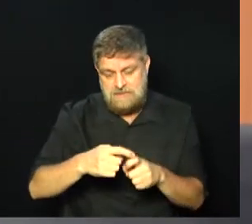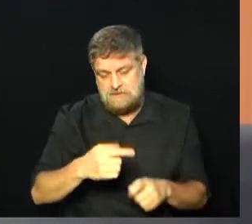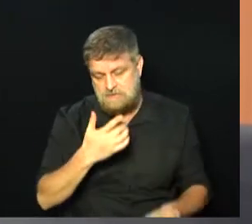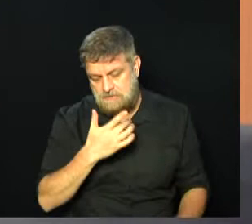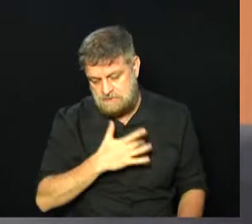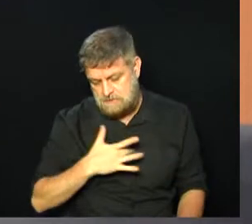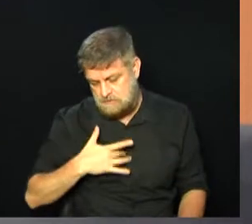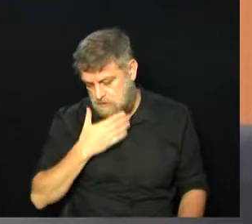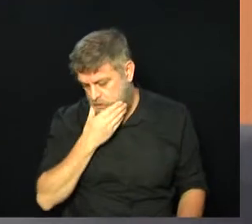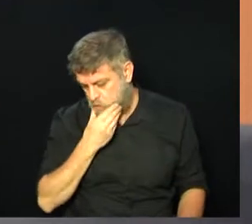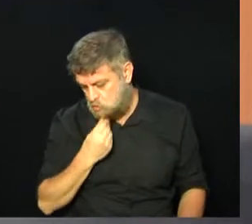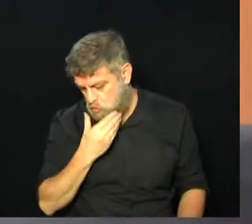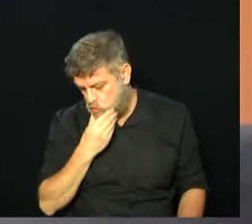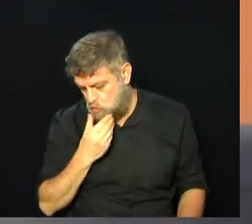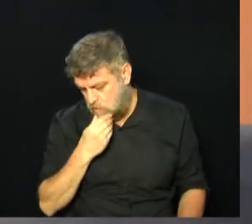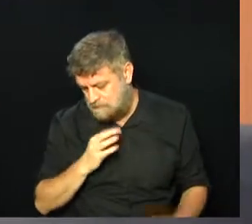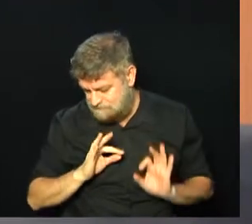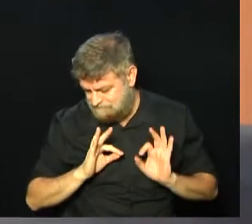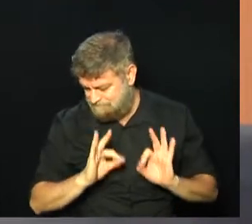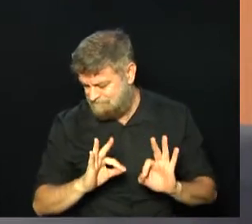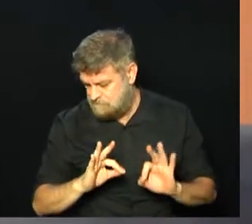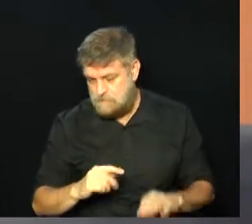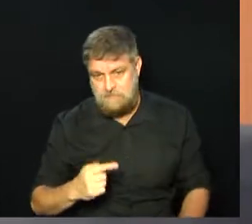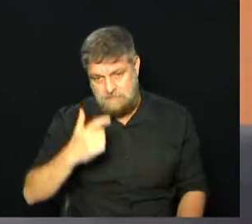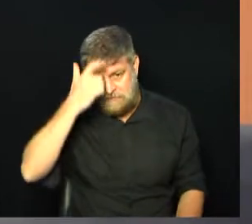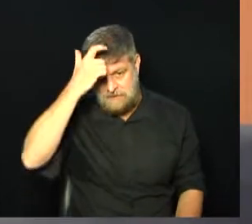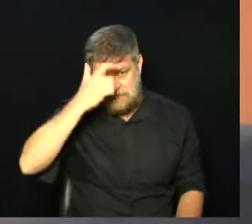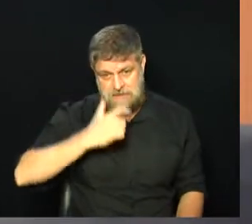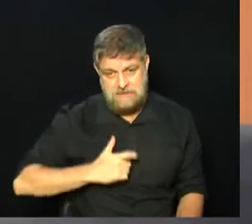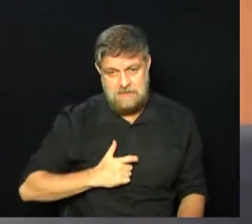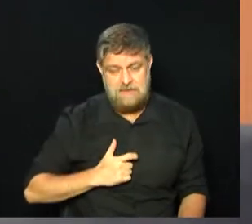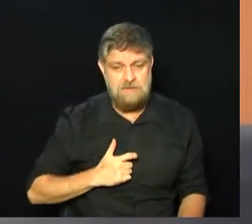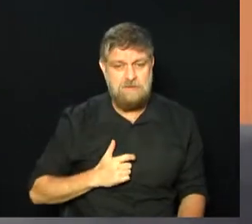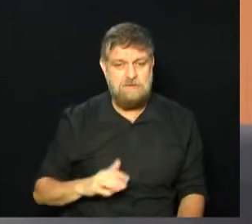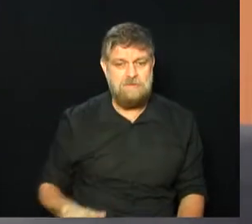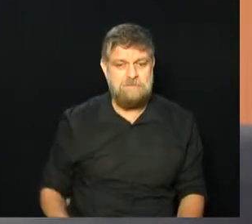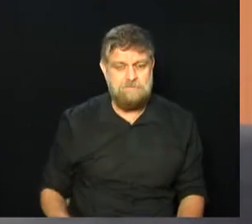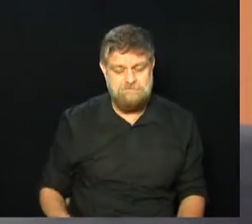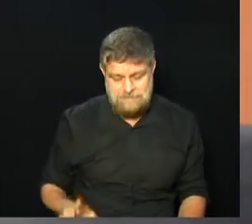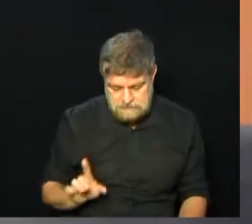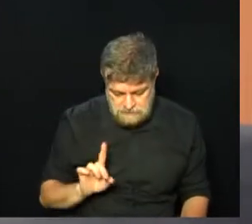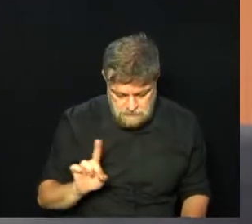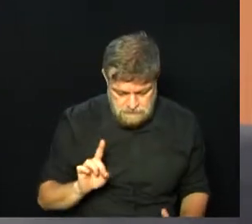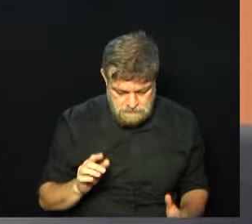do homem seria realmente ideal, mas eu não